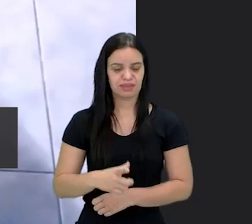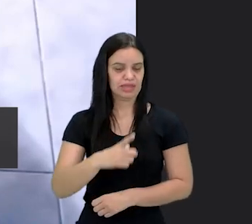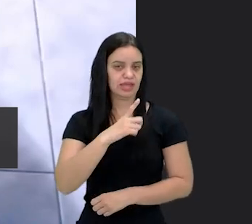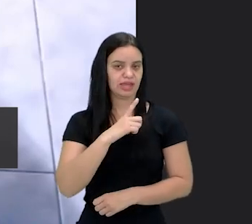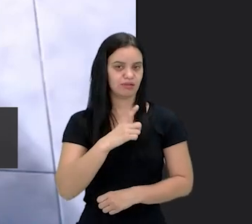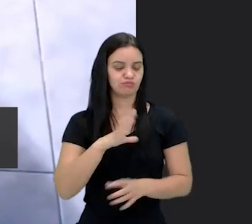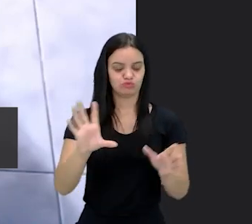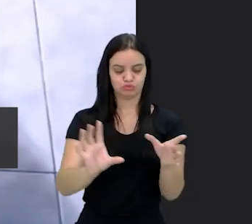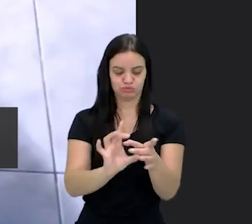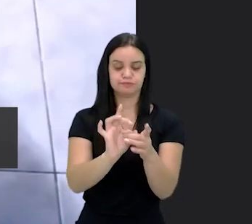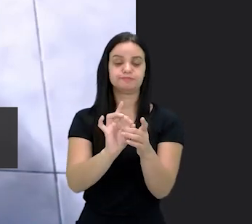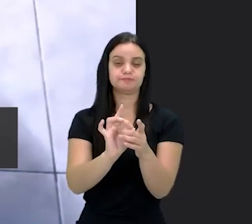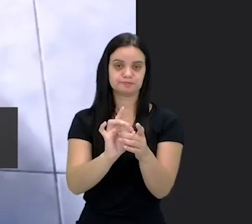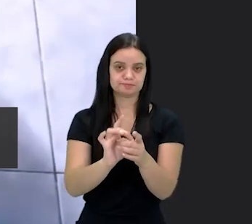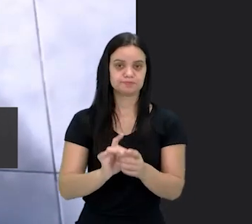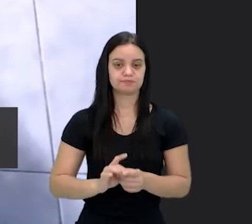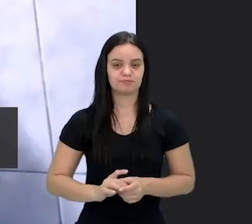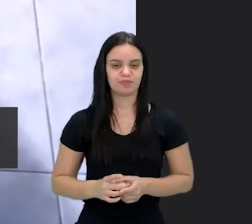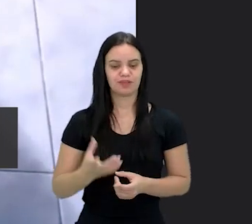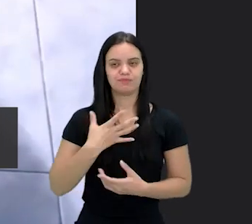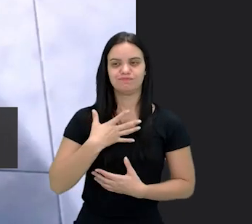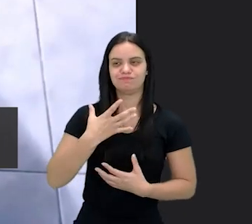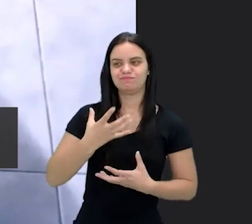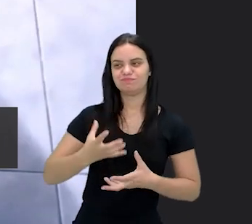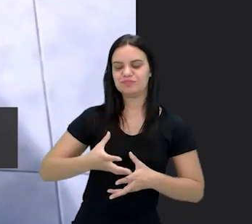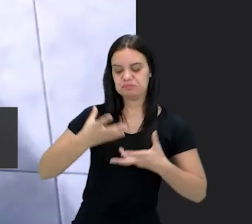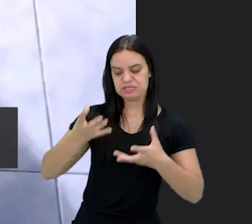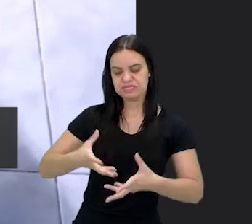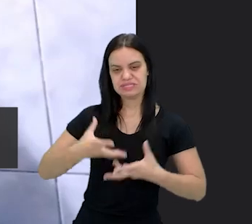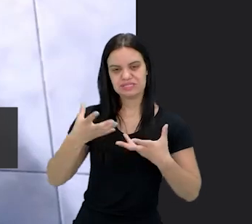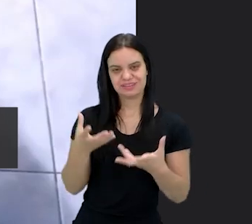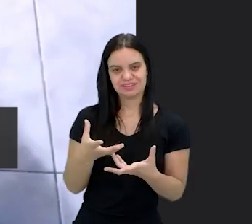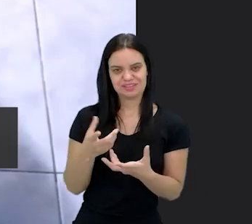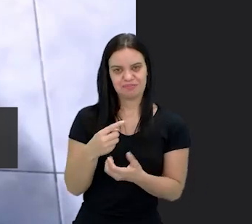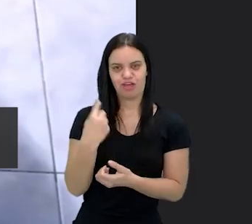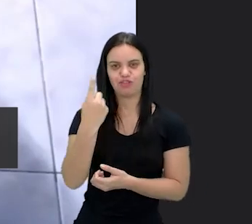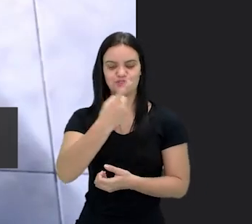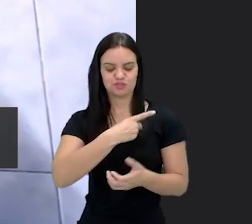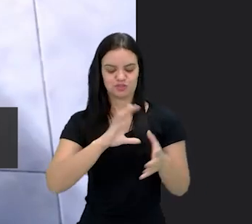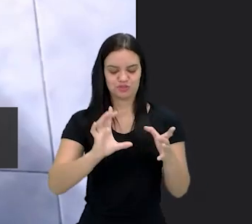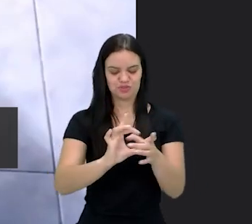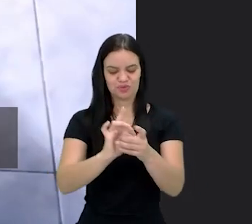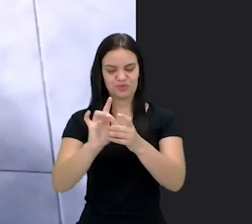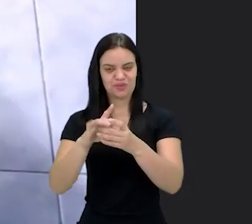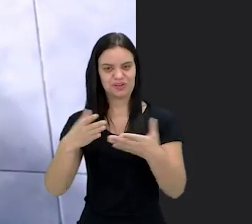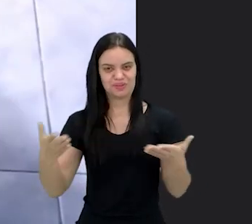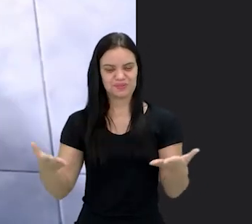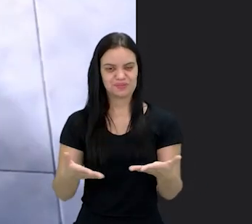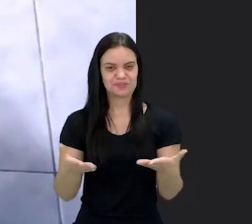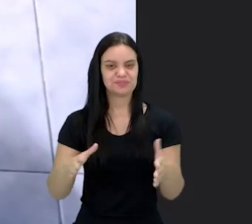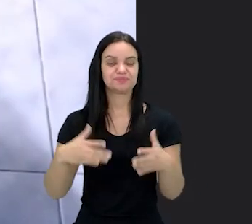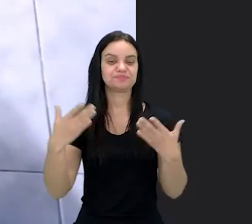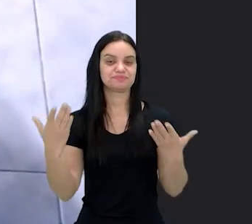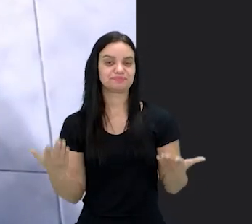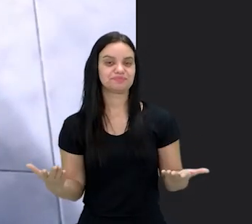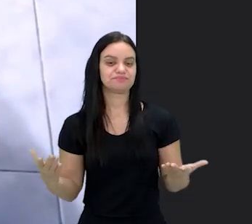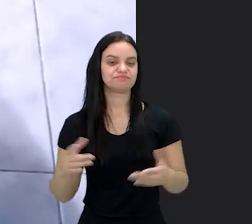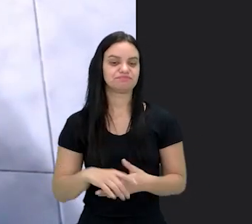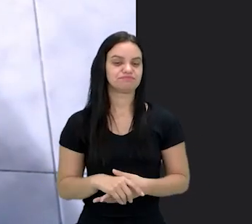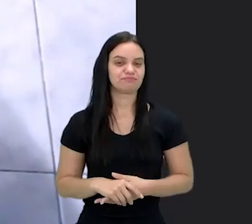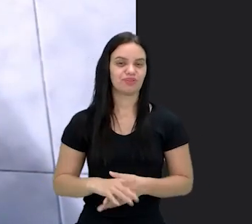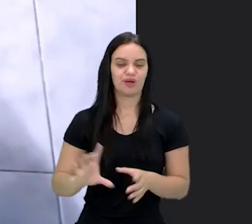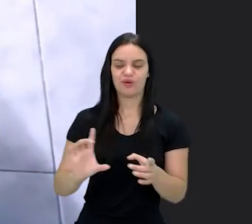estou, me incentivaram bastante de estar aqui com vocês, tá bom? Então, um